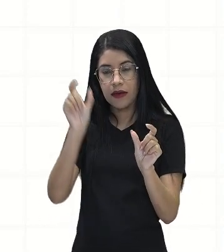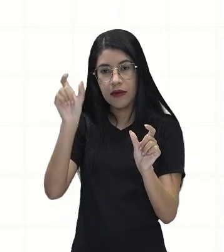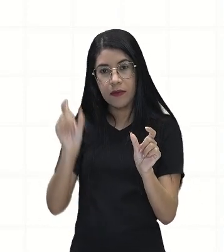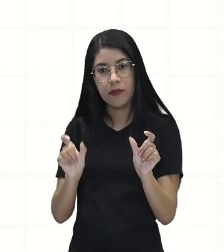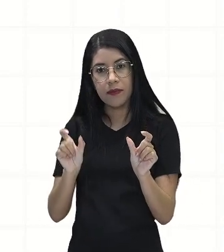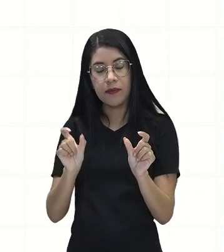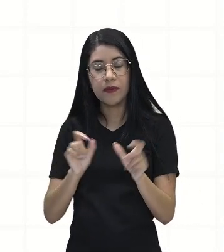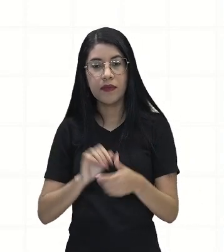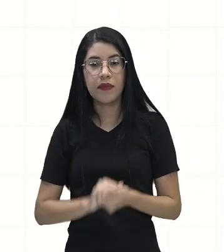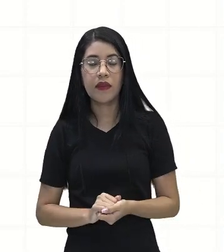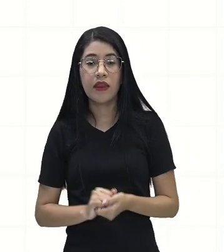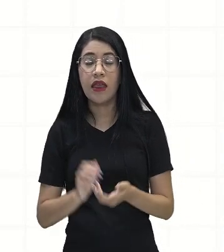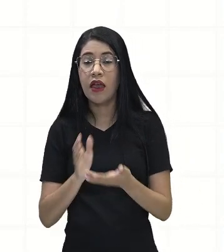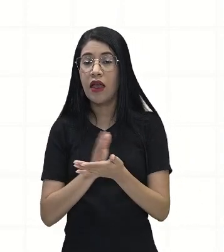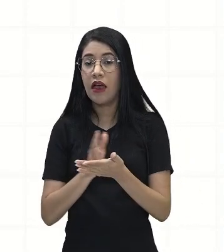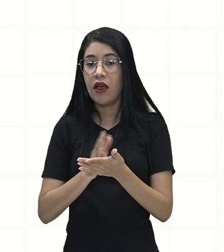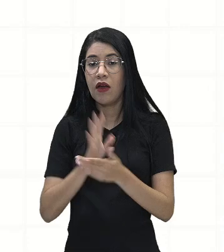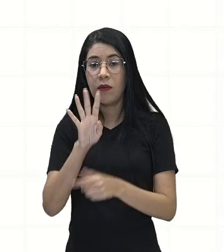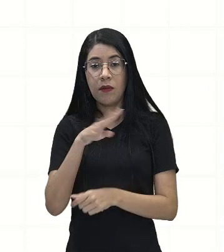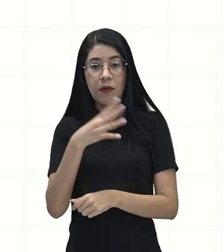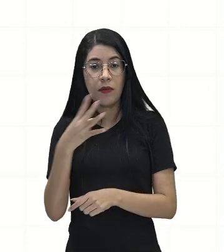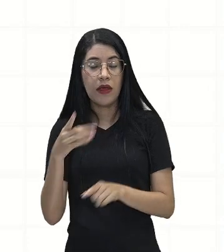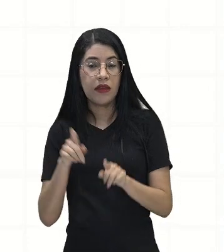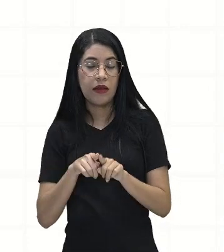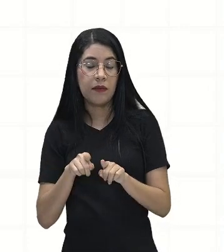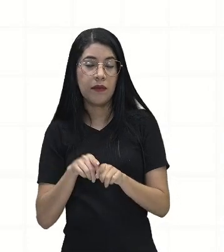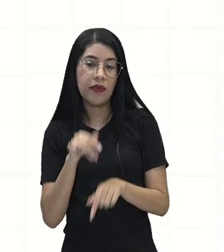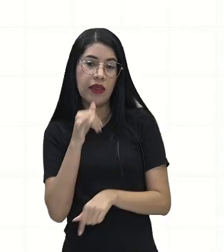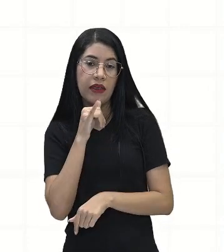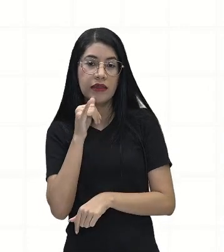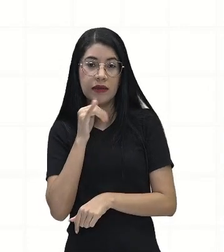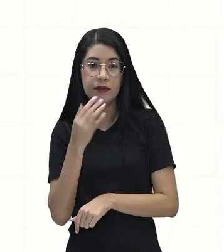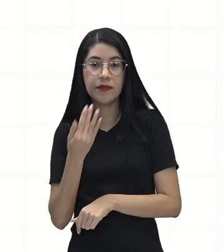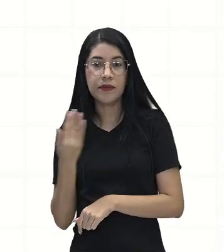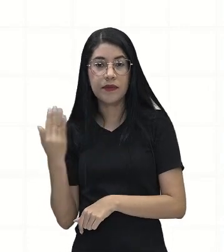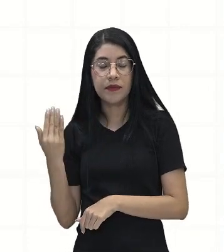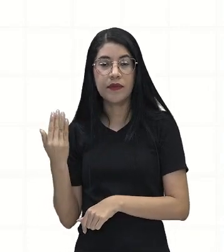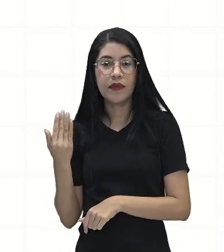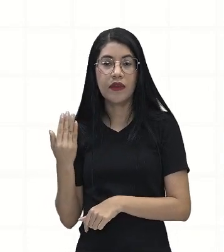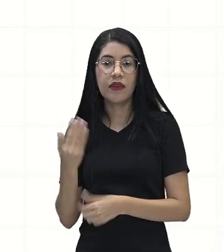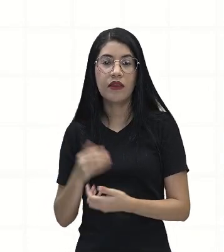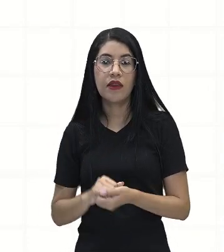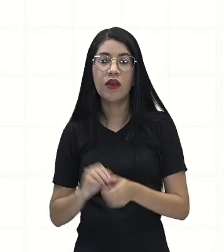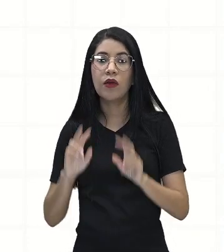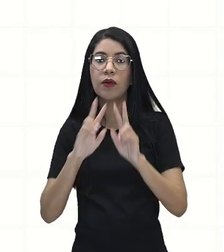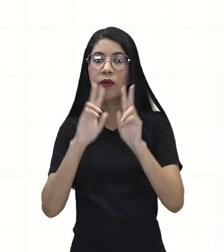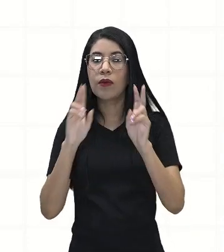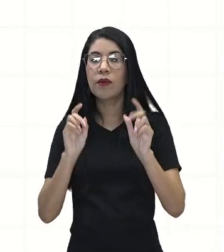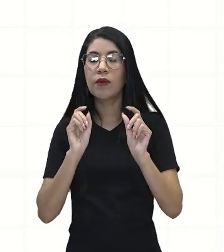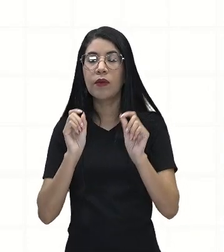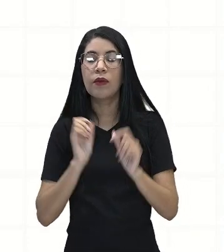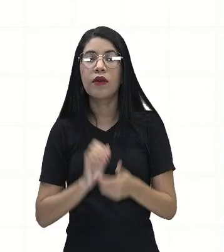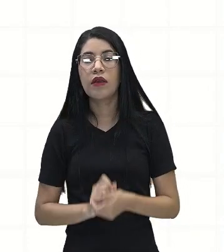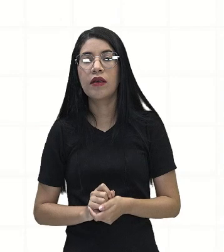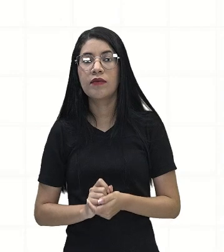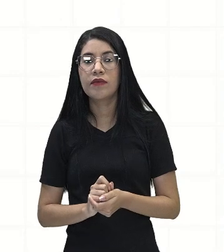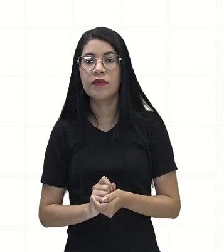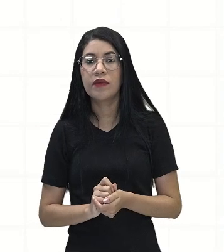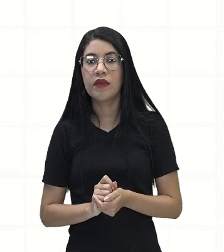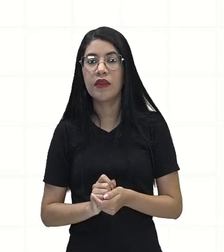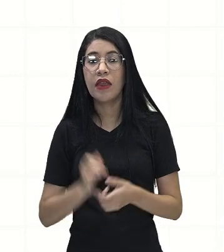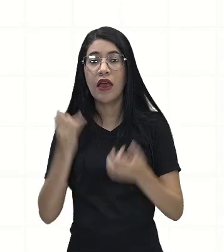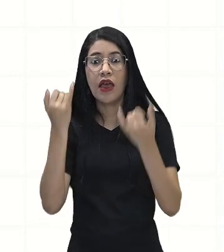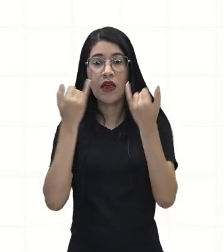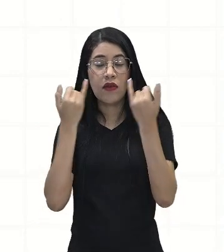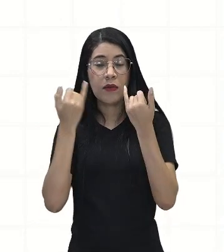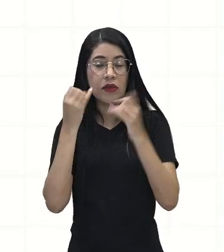tabelas, como, por exemplo, essa tabela que ela tem como título os indicadores